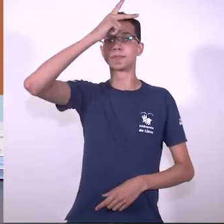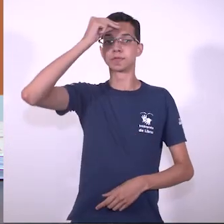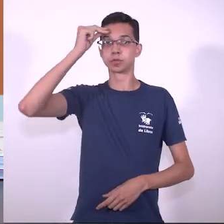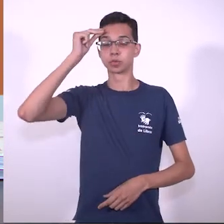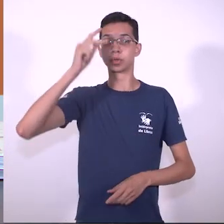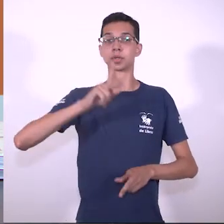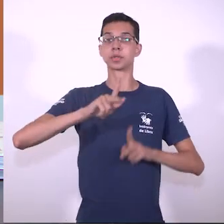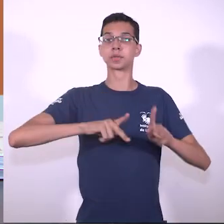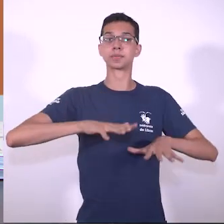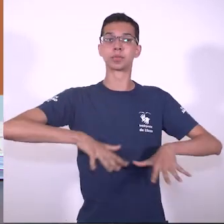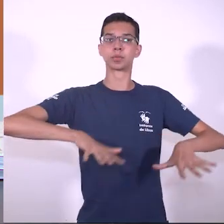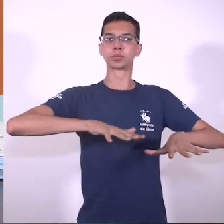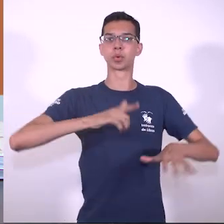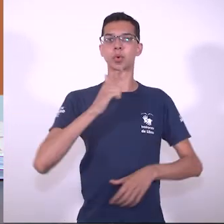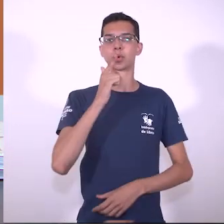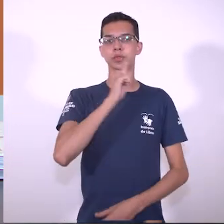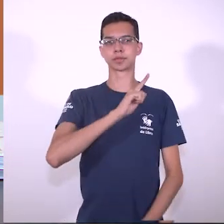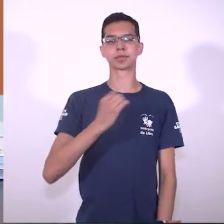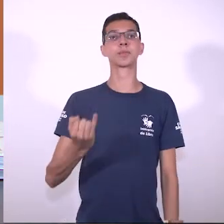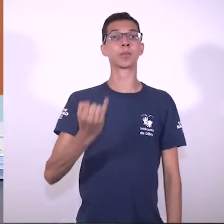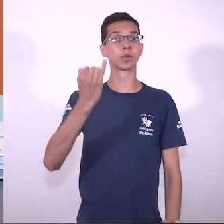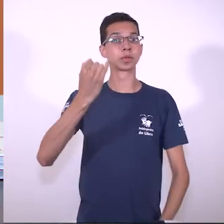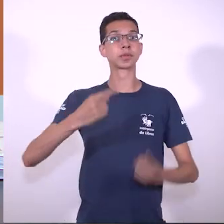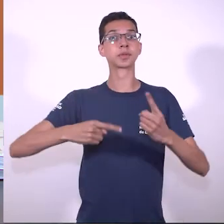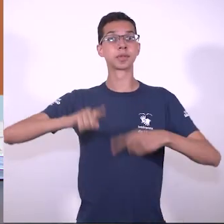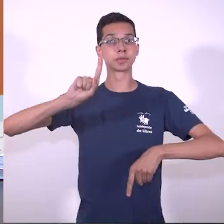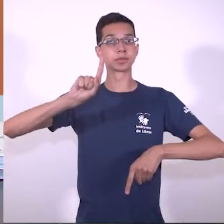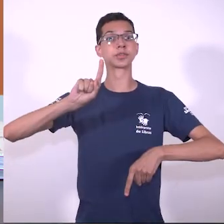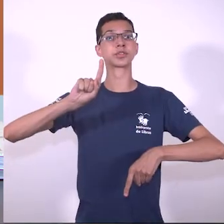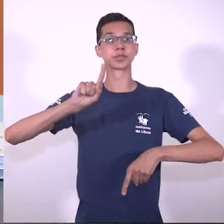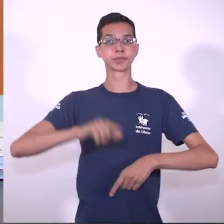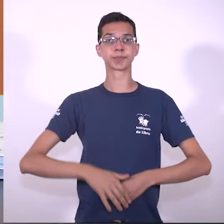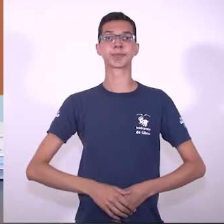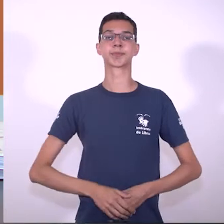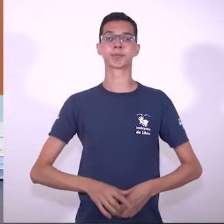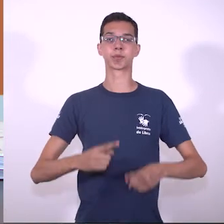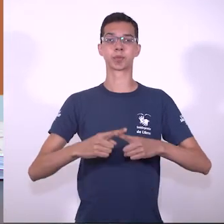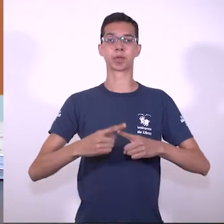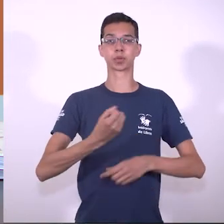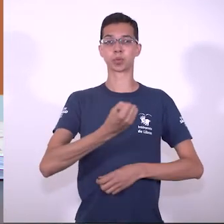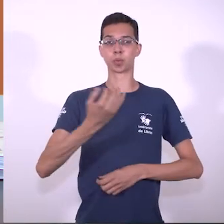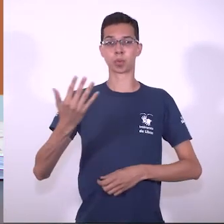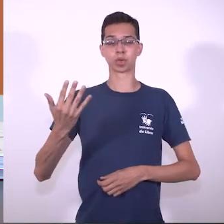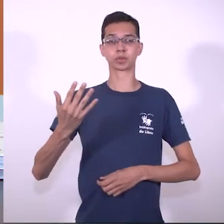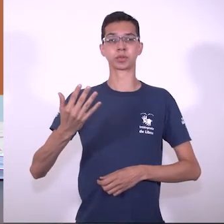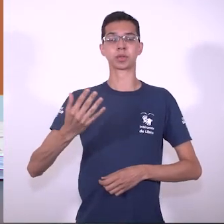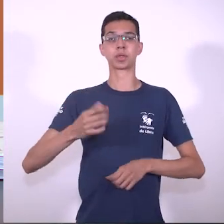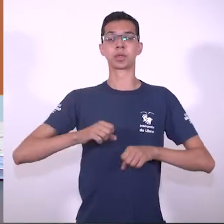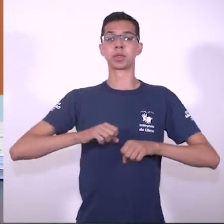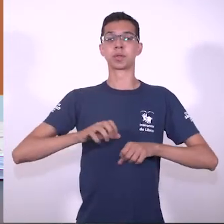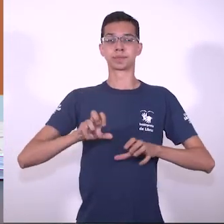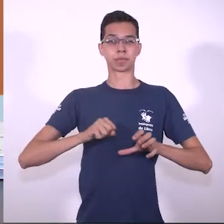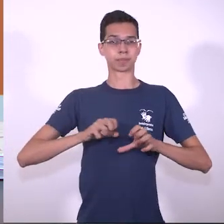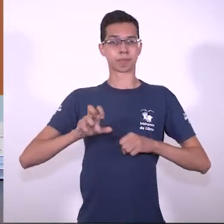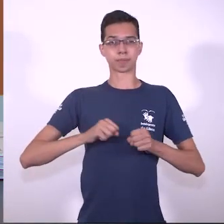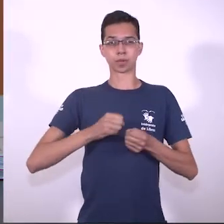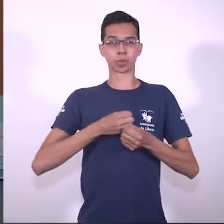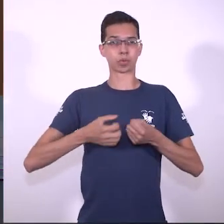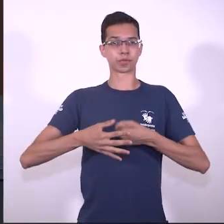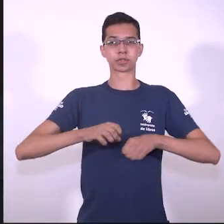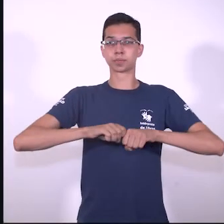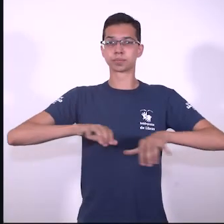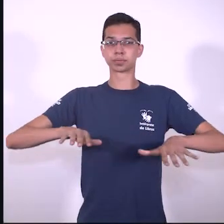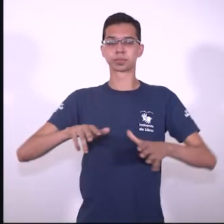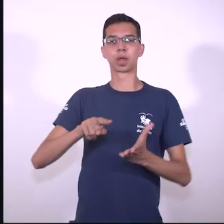consiga obter resultados importantes que nos façam exatamente reduzir o número de casos e de internações.